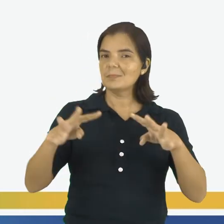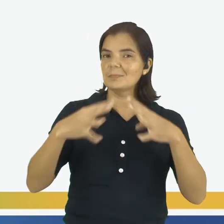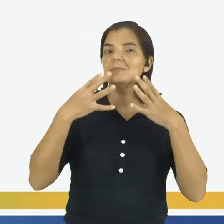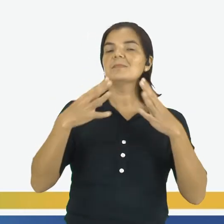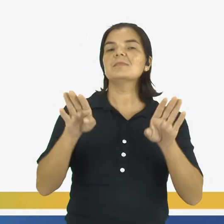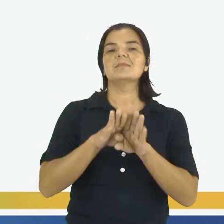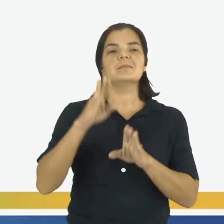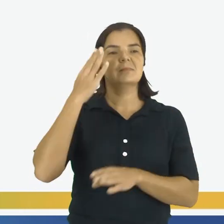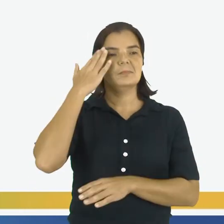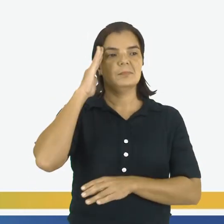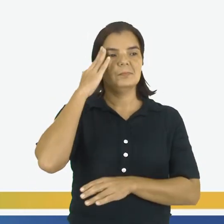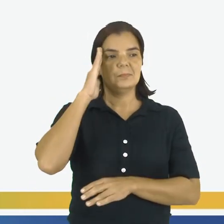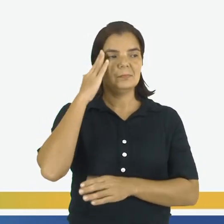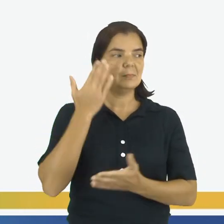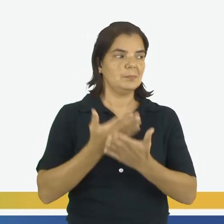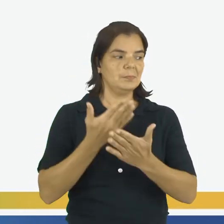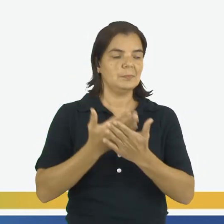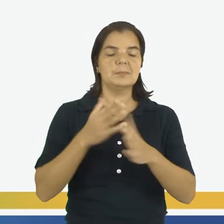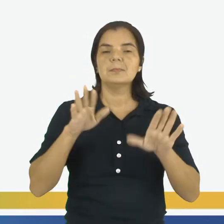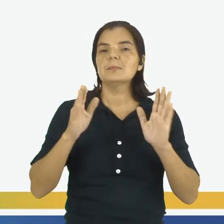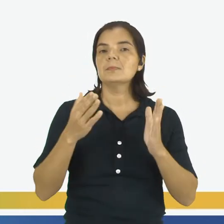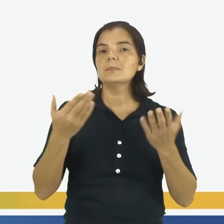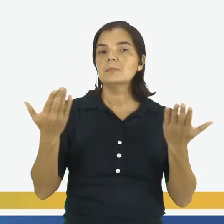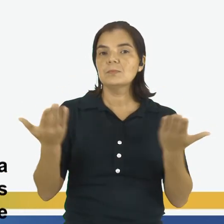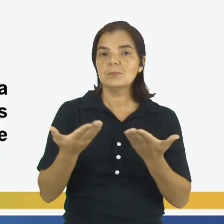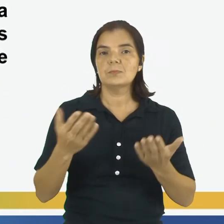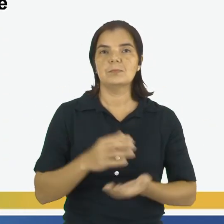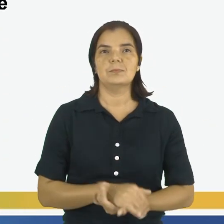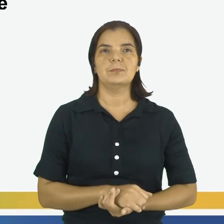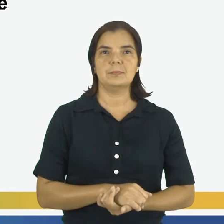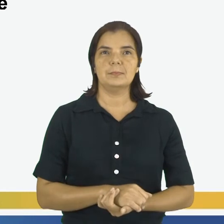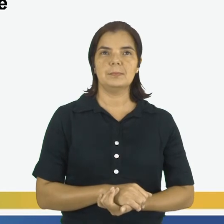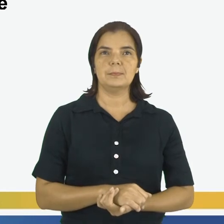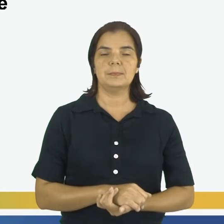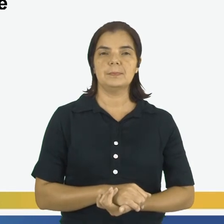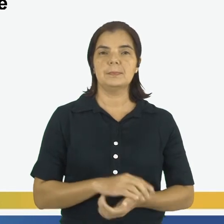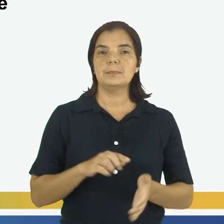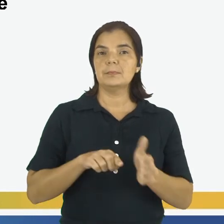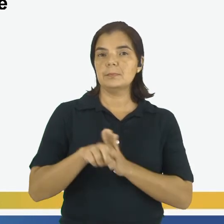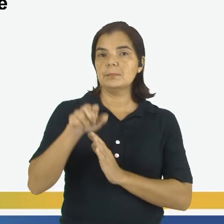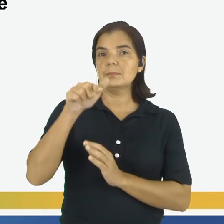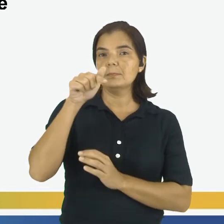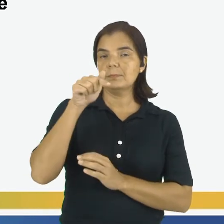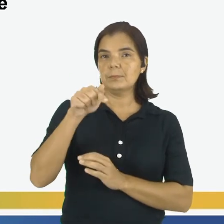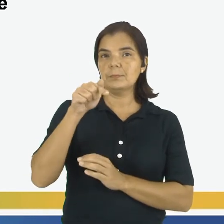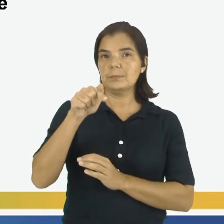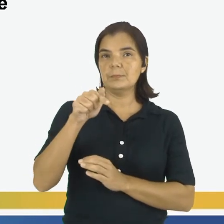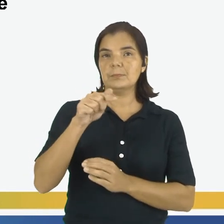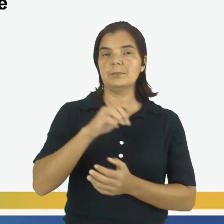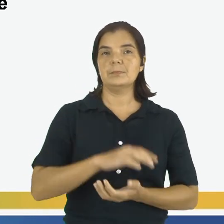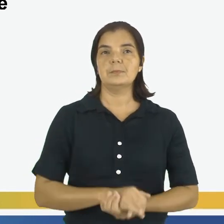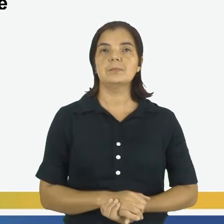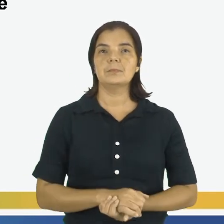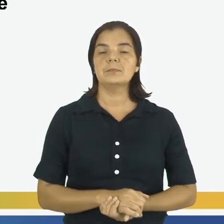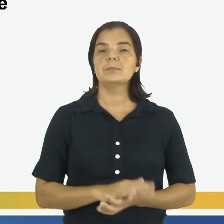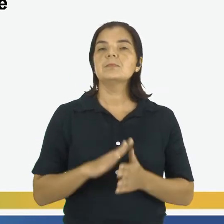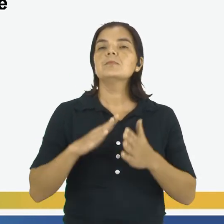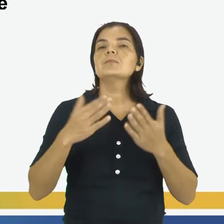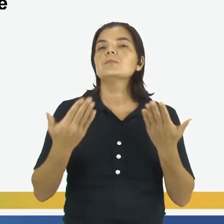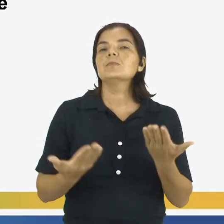atenção e compreender o que nós estudamos na nossa aula de hoje. E temos aí a questão número